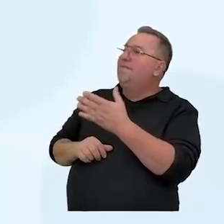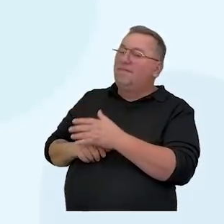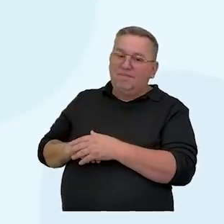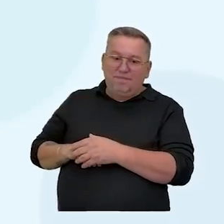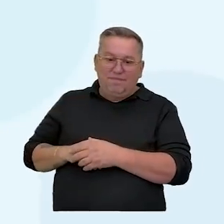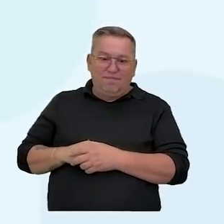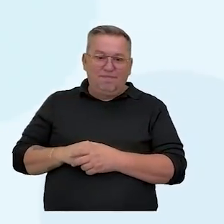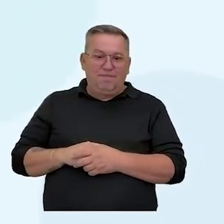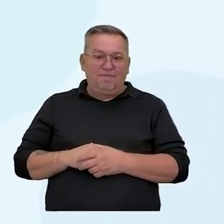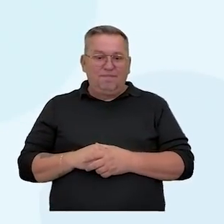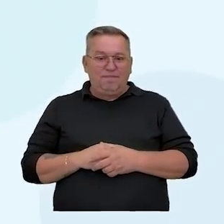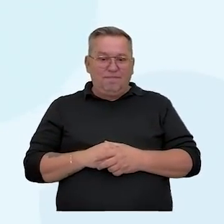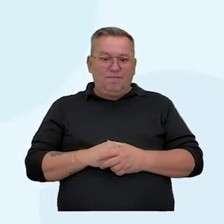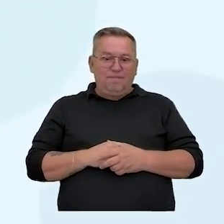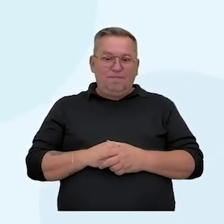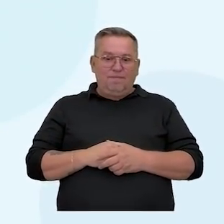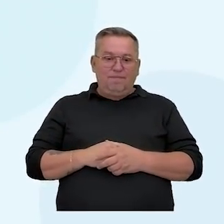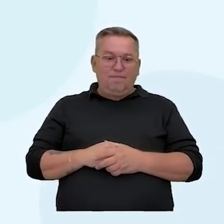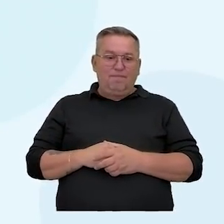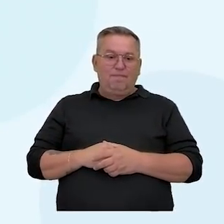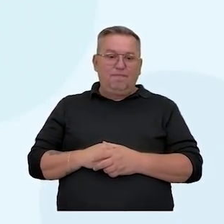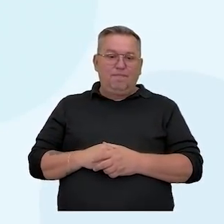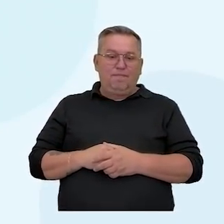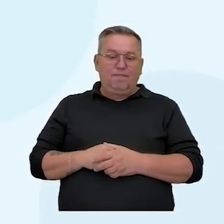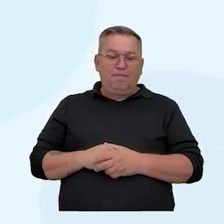bem? Vamos lá.